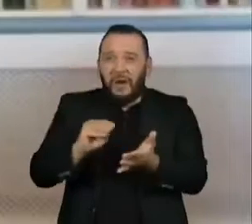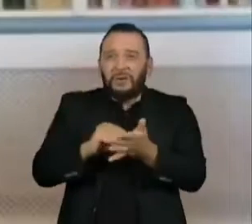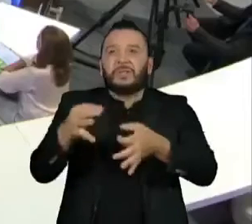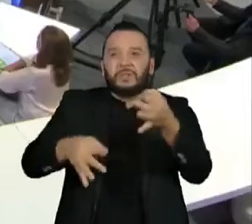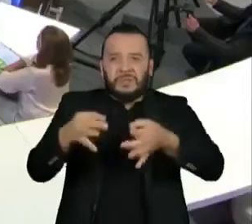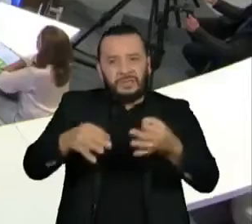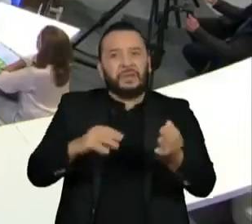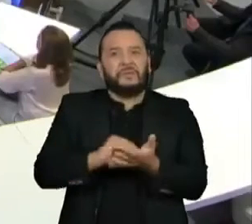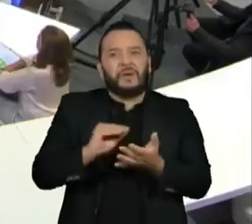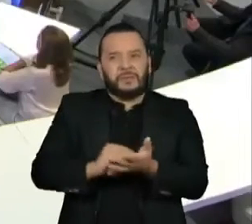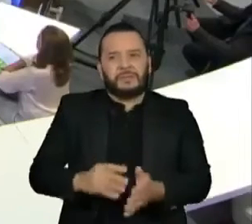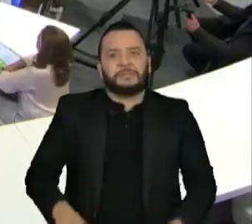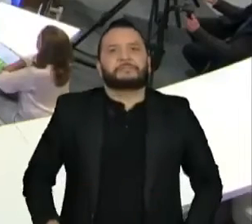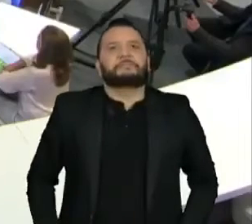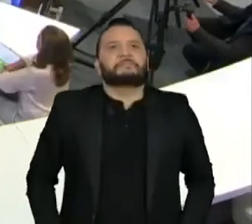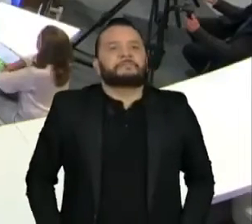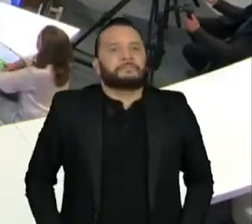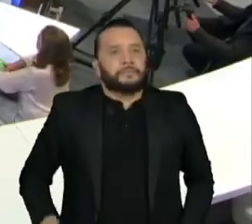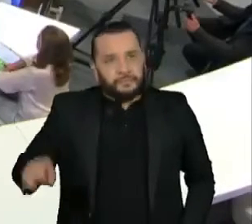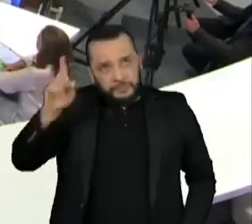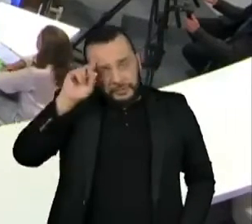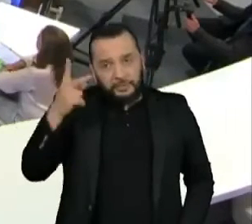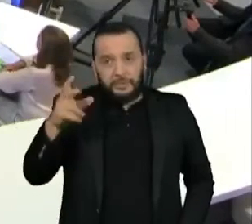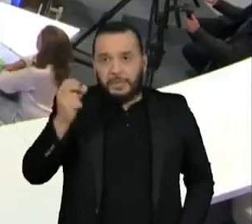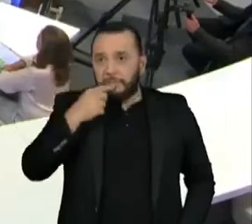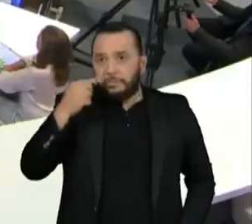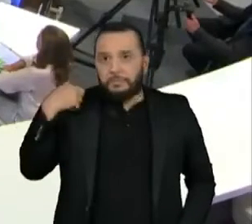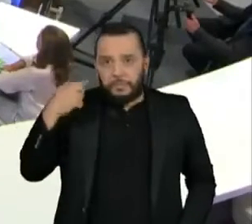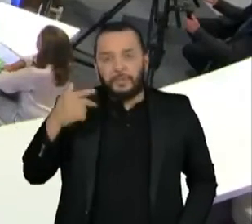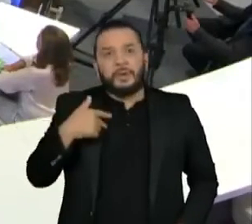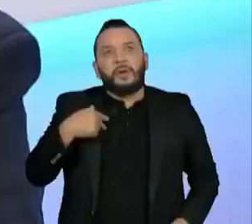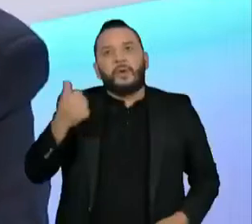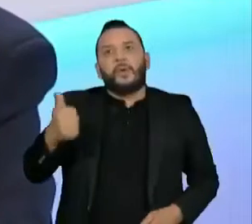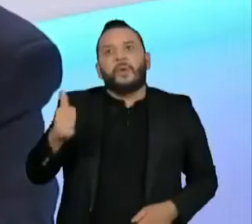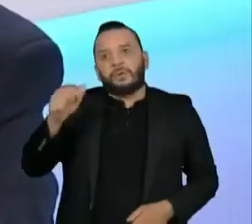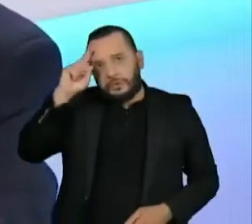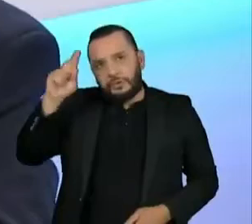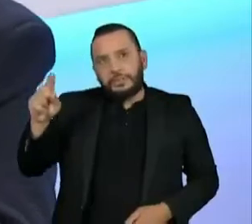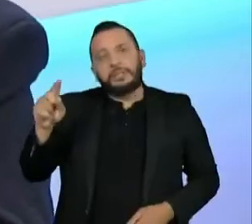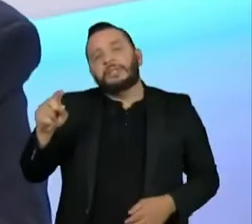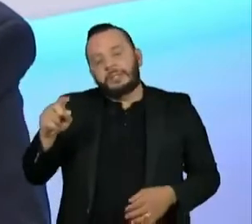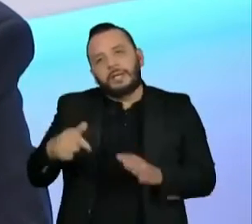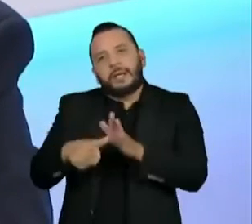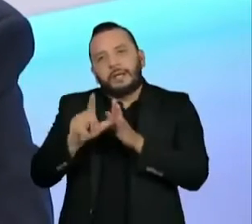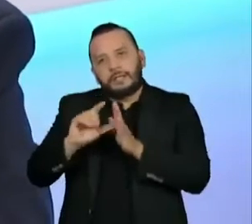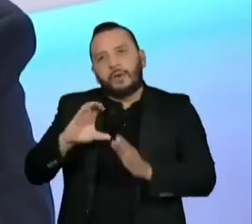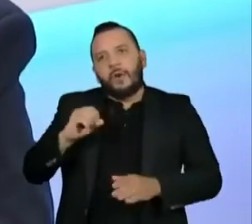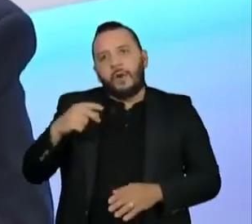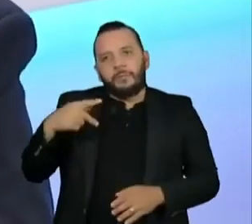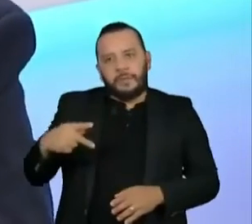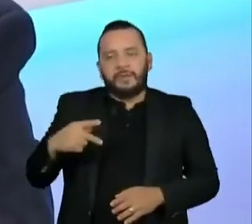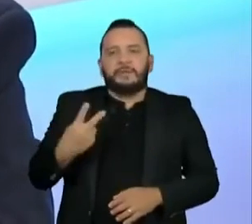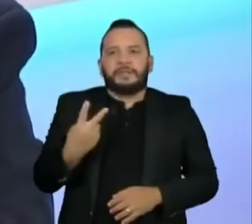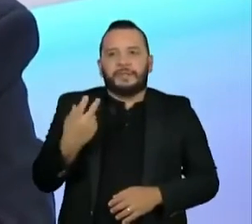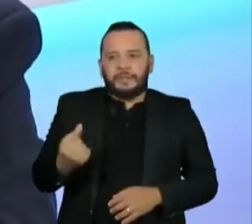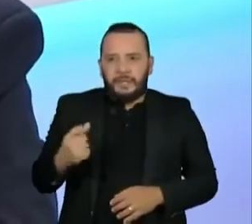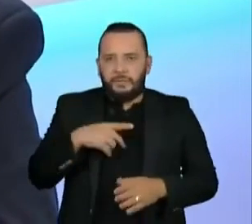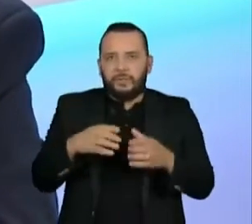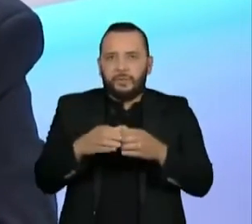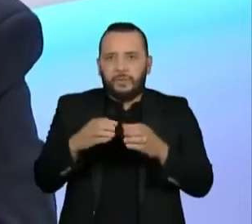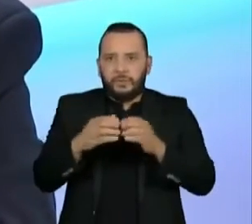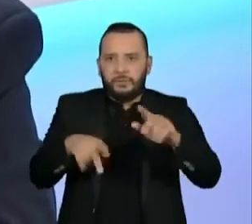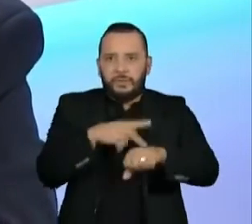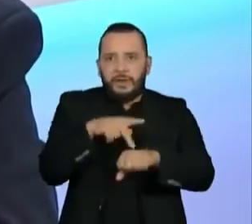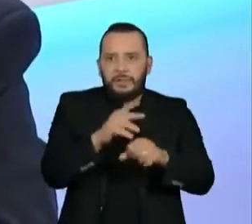Presidente, no último dia 20, 11 dias antes do início da COP26, um grupo de países de desenvolvimento publicou um